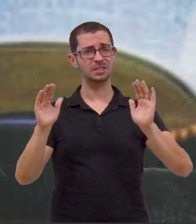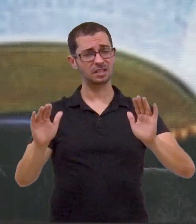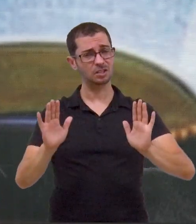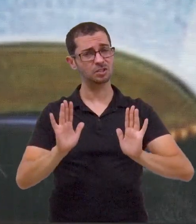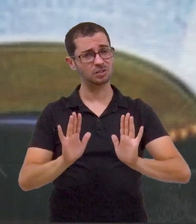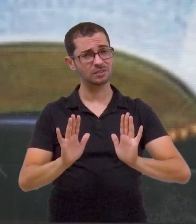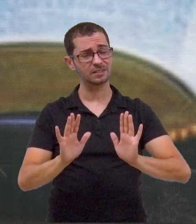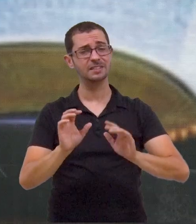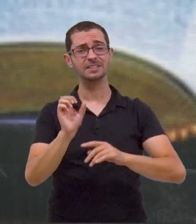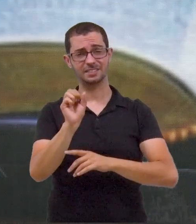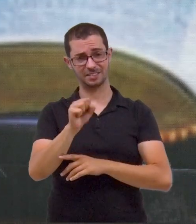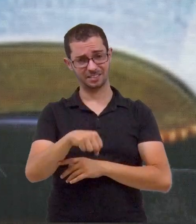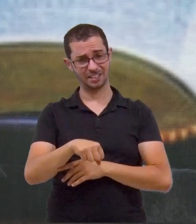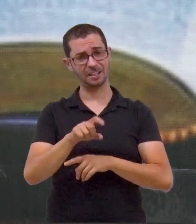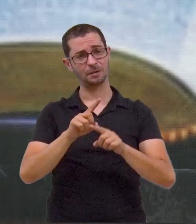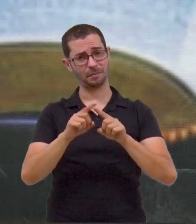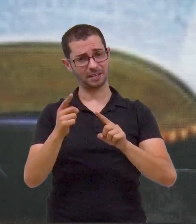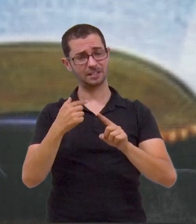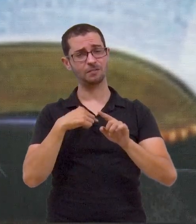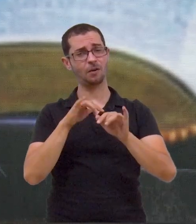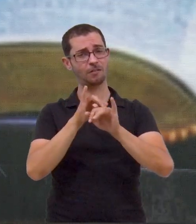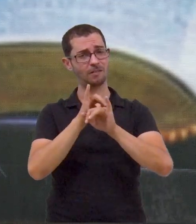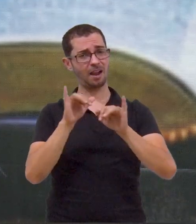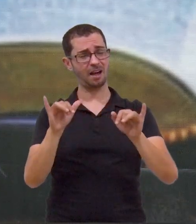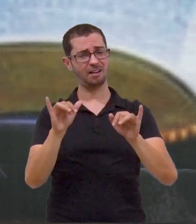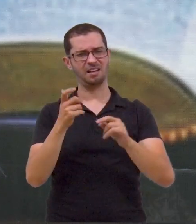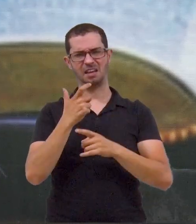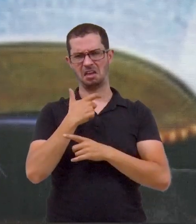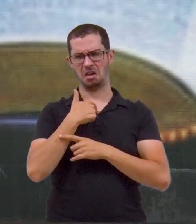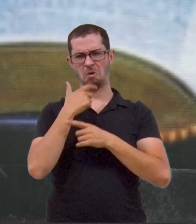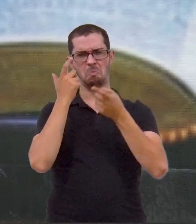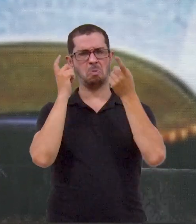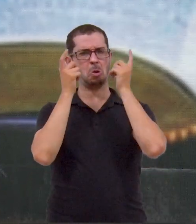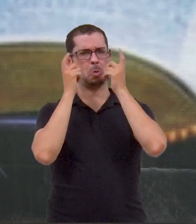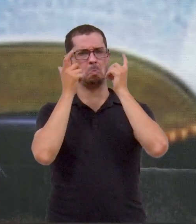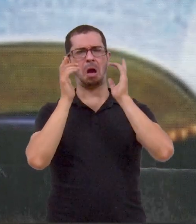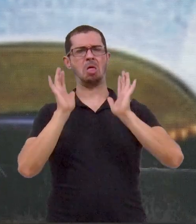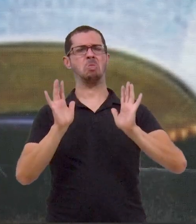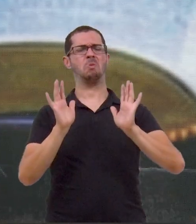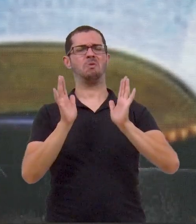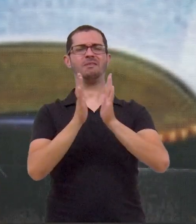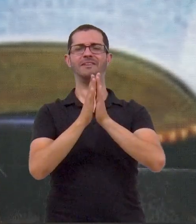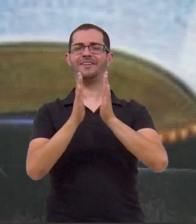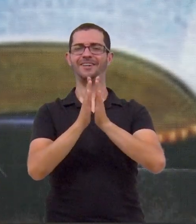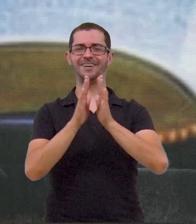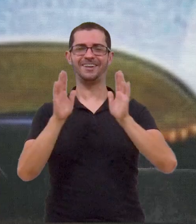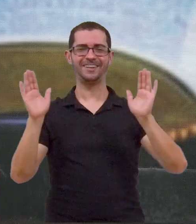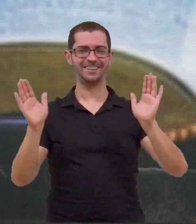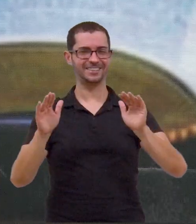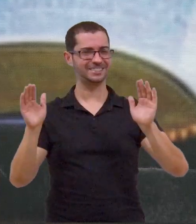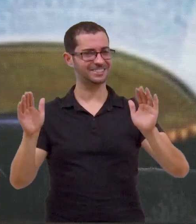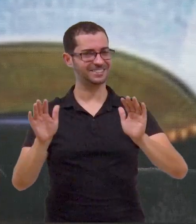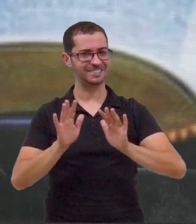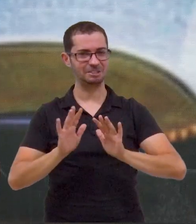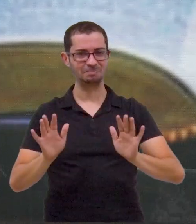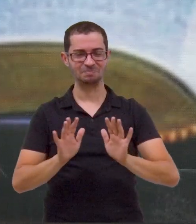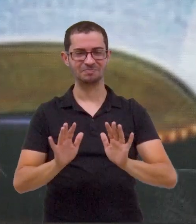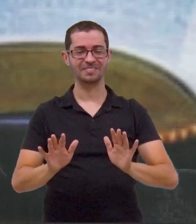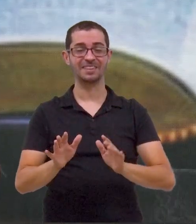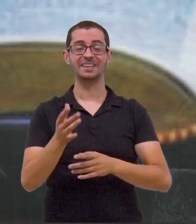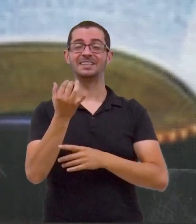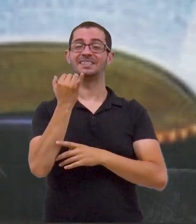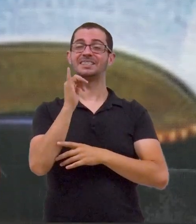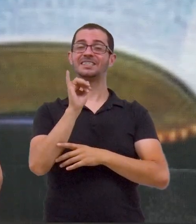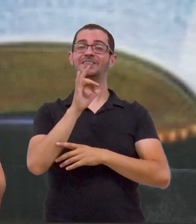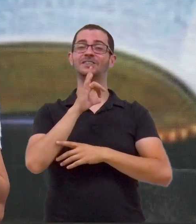para você. Eu não estou preocupado com anjo. Se eu estou debaixo do foco